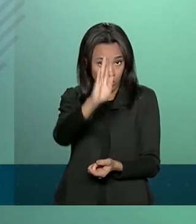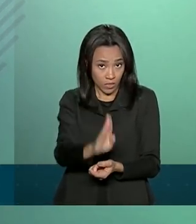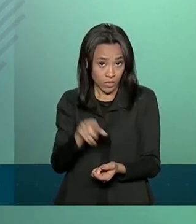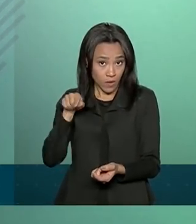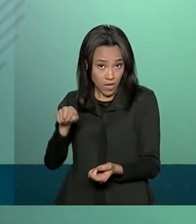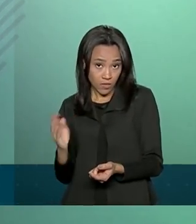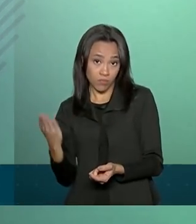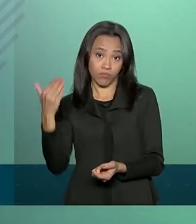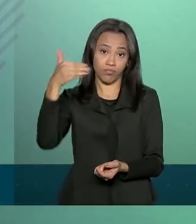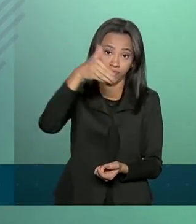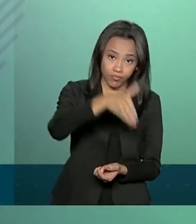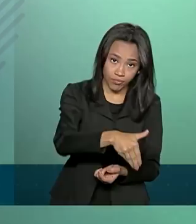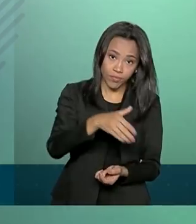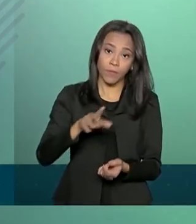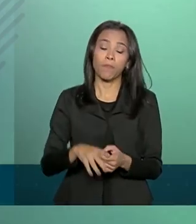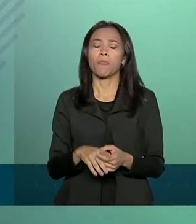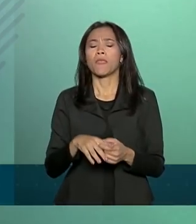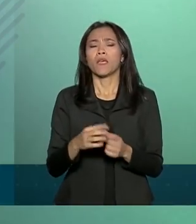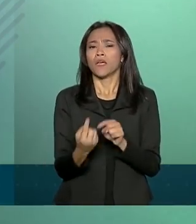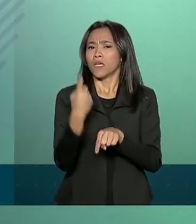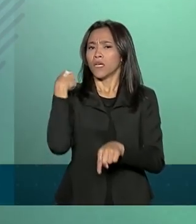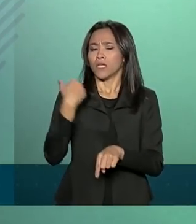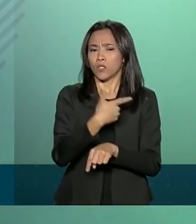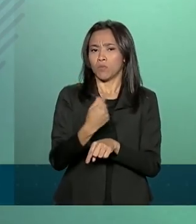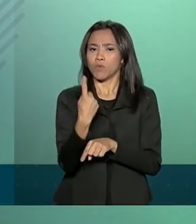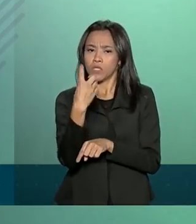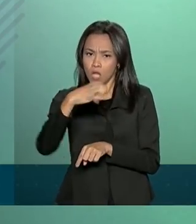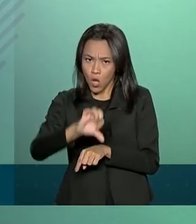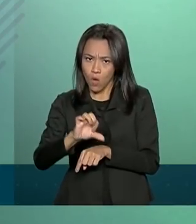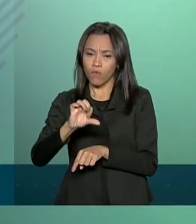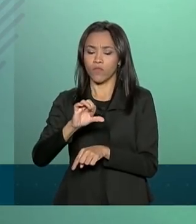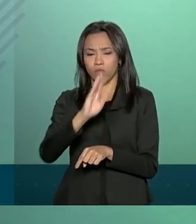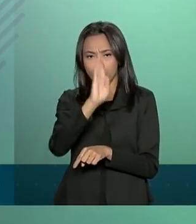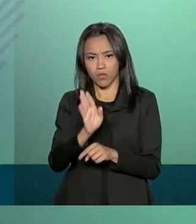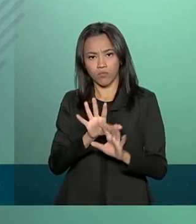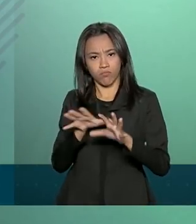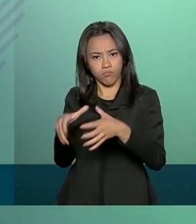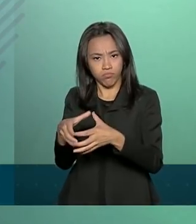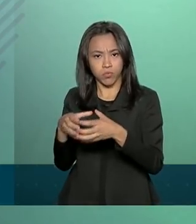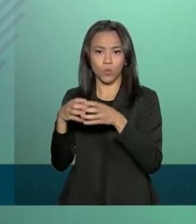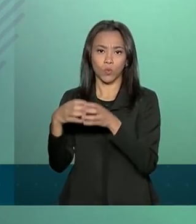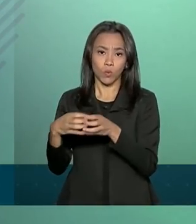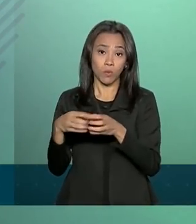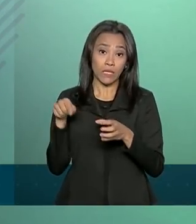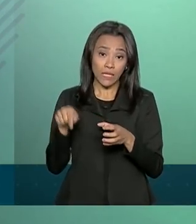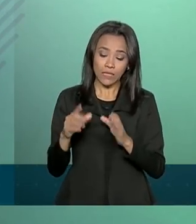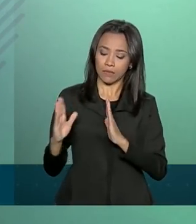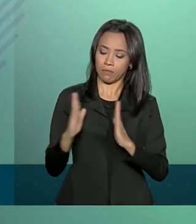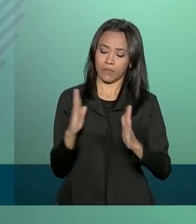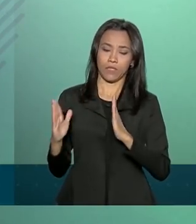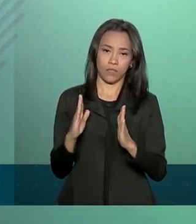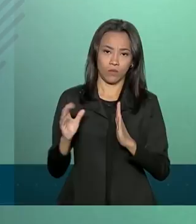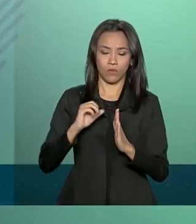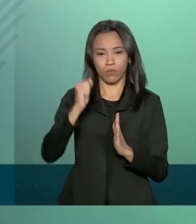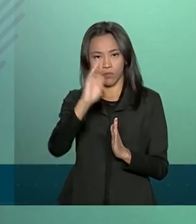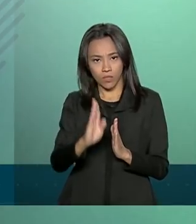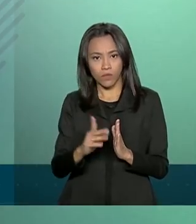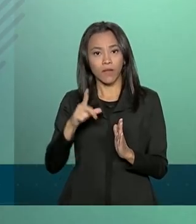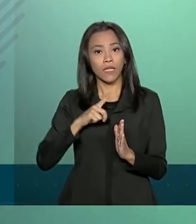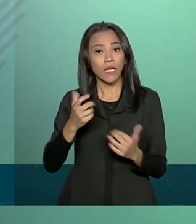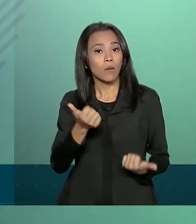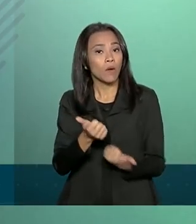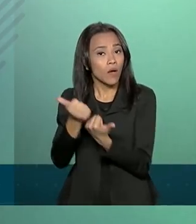presidência do brics em 2019 e terá como prioridade nesse período a cooperação